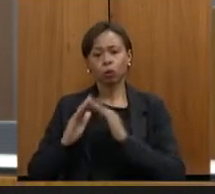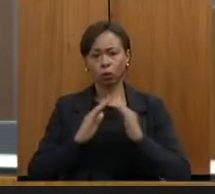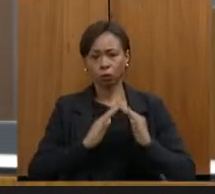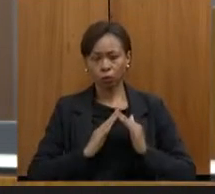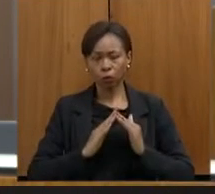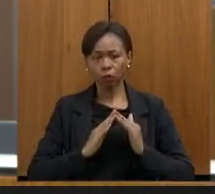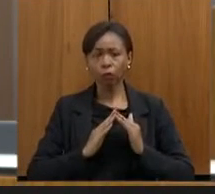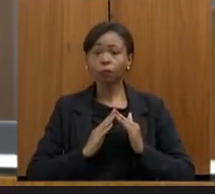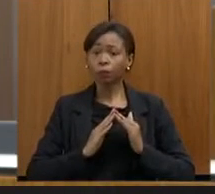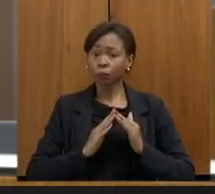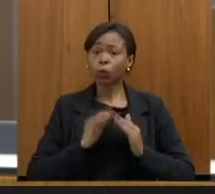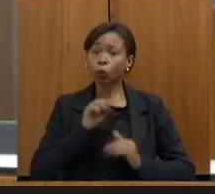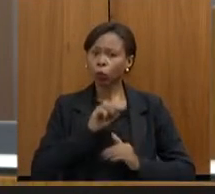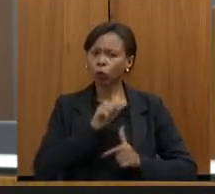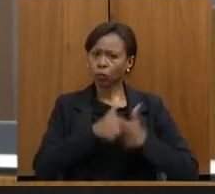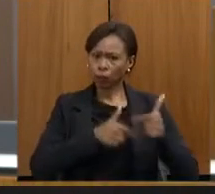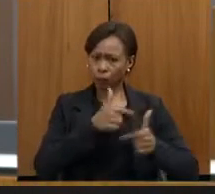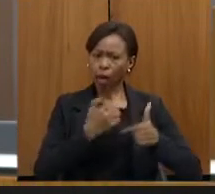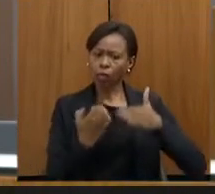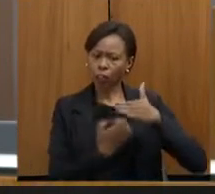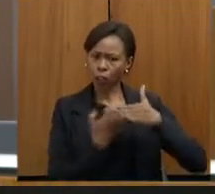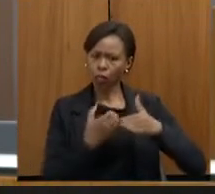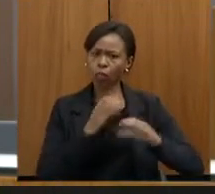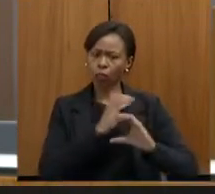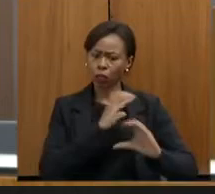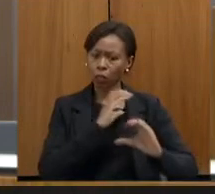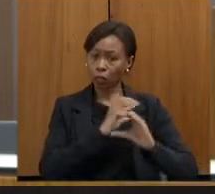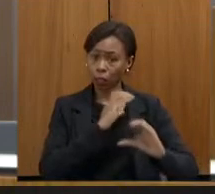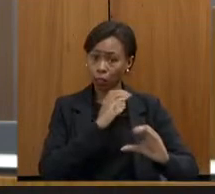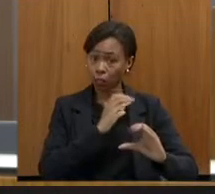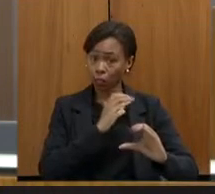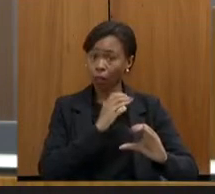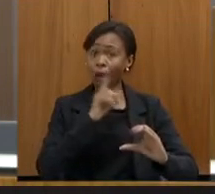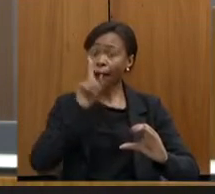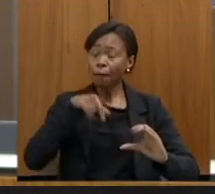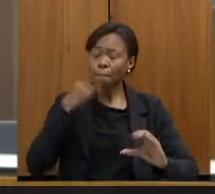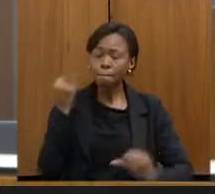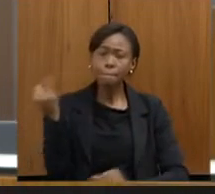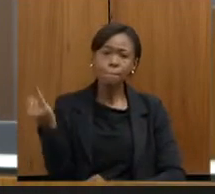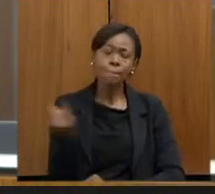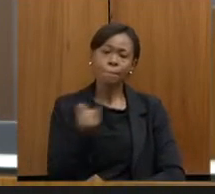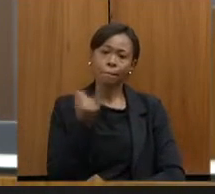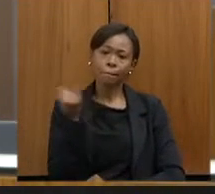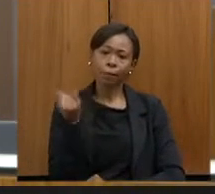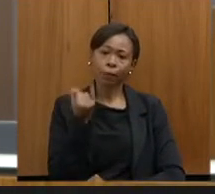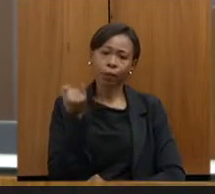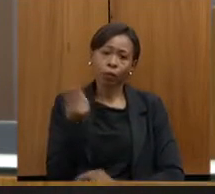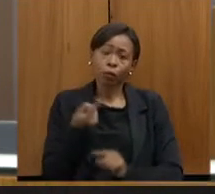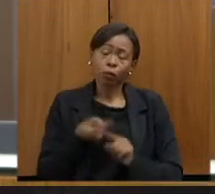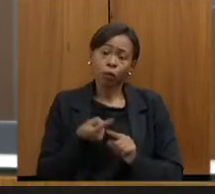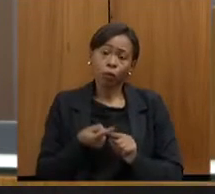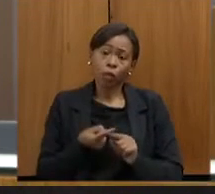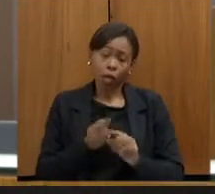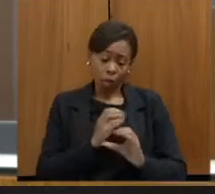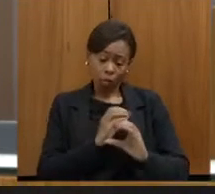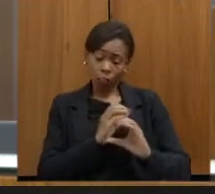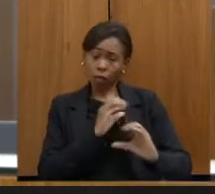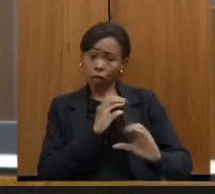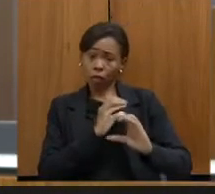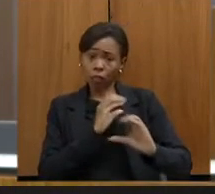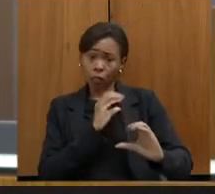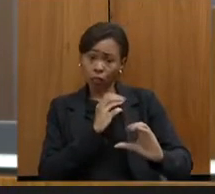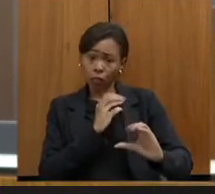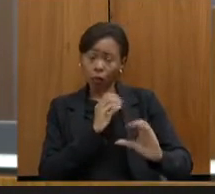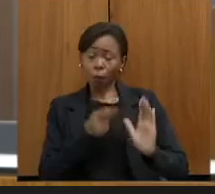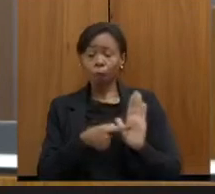trabalho de engenharia, ele é muito importante, porque é através desse trabalho que você vai definir a área,